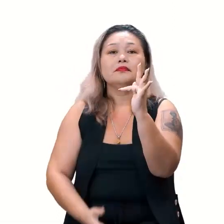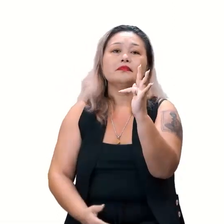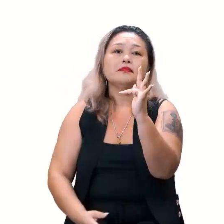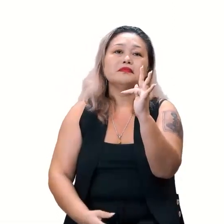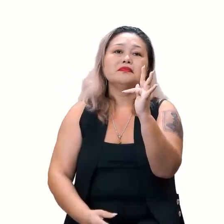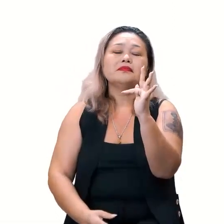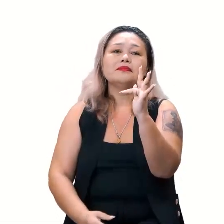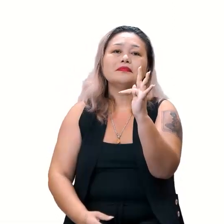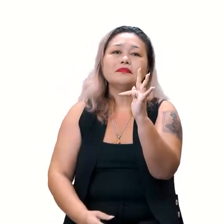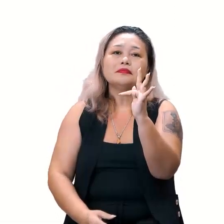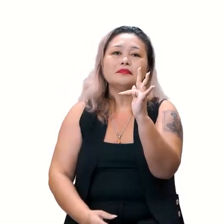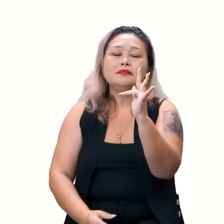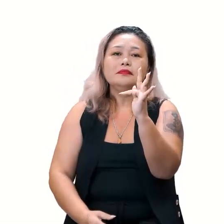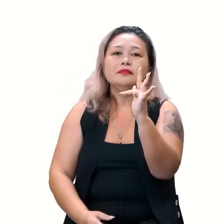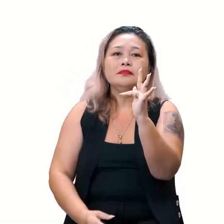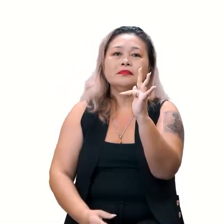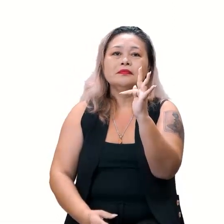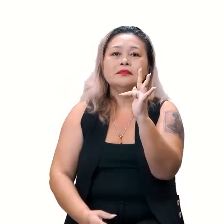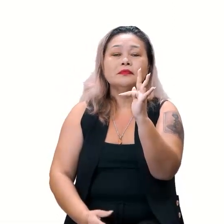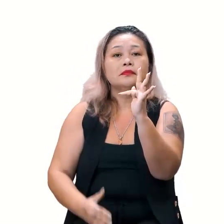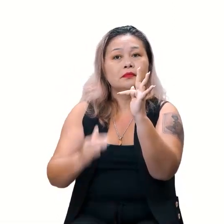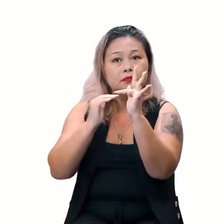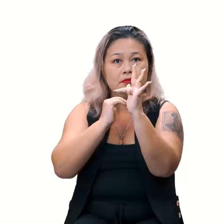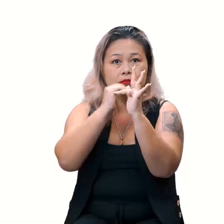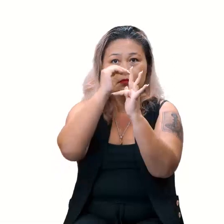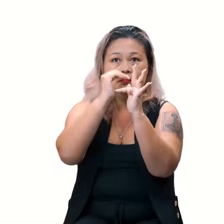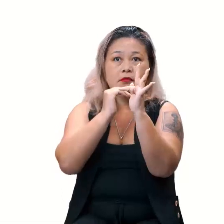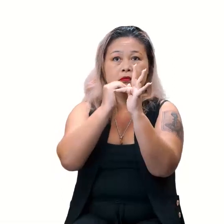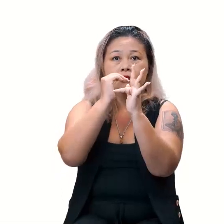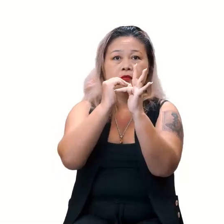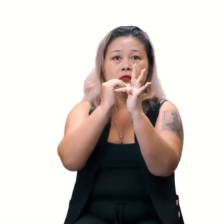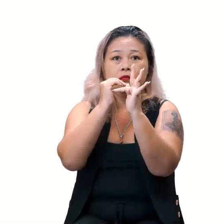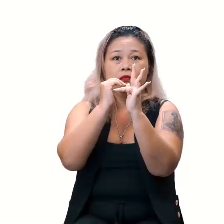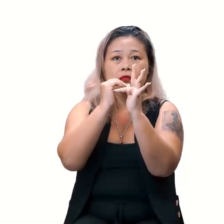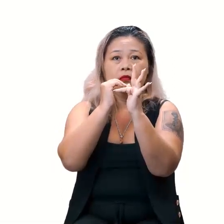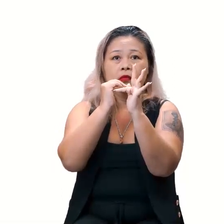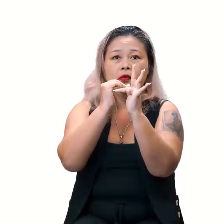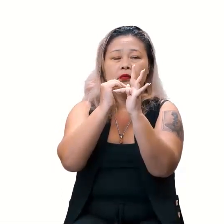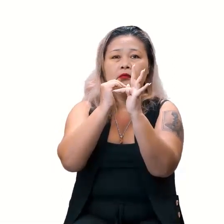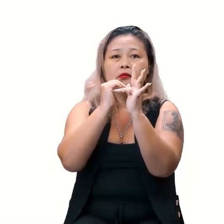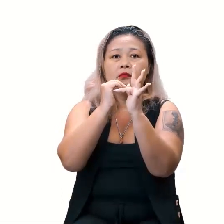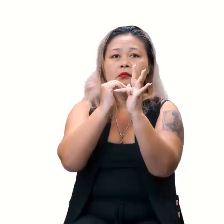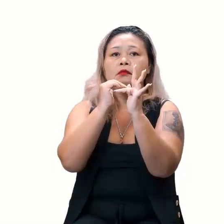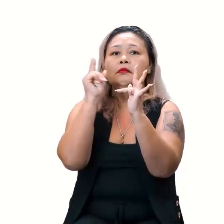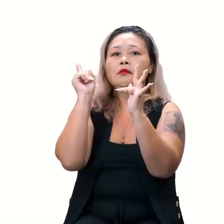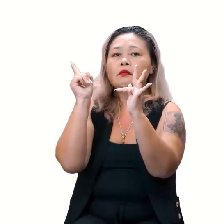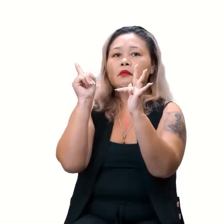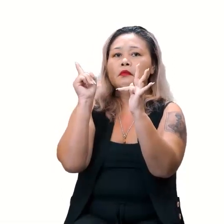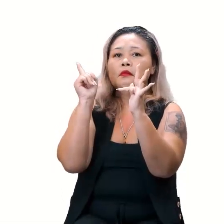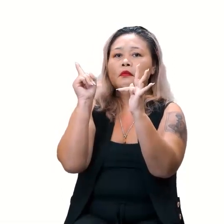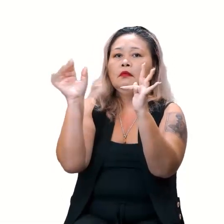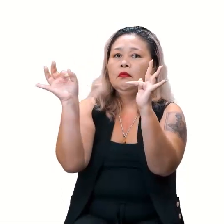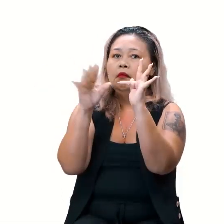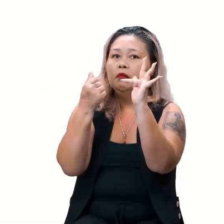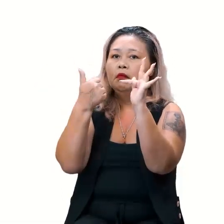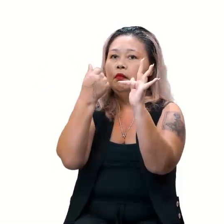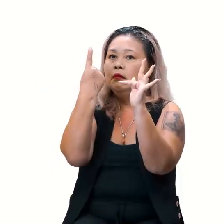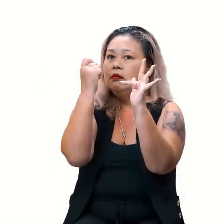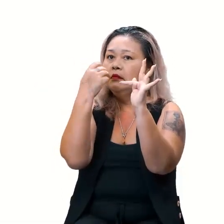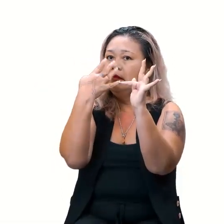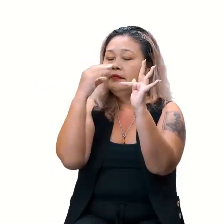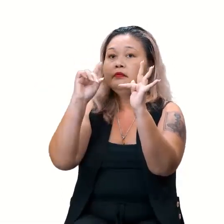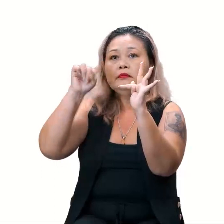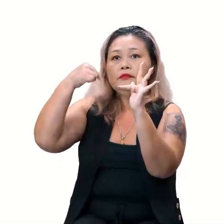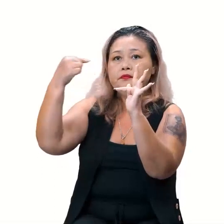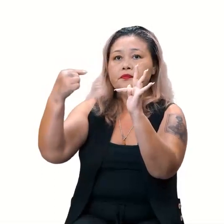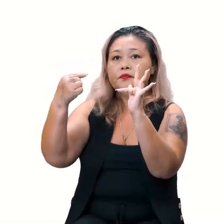R$1.400. Então, 0 dias. É o primeiro ponto aqui, né? Beleza. Ah, eu acho que tava feito lá. Peraí. Vamos lá. Isso, 1.400. Depois, se